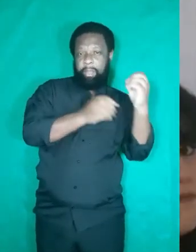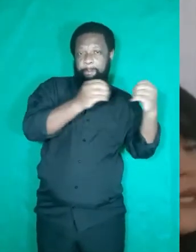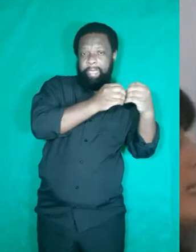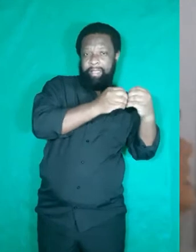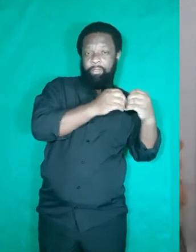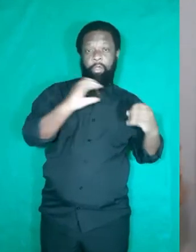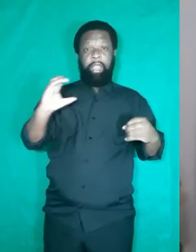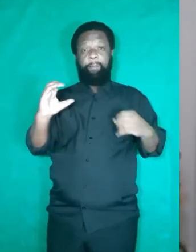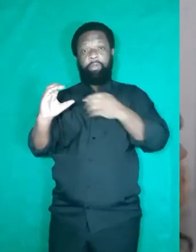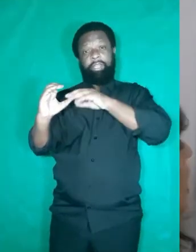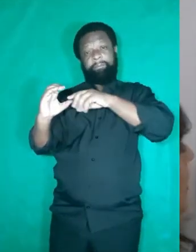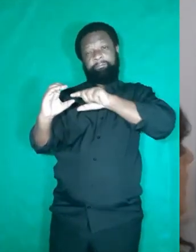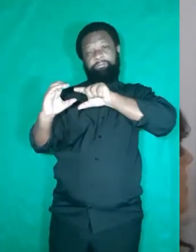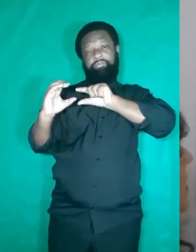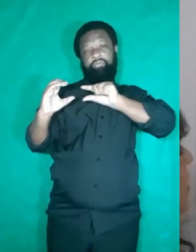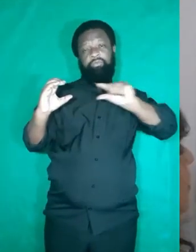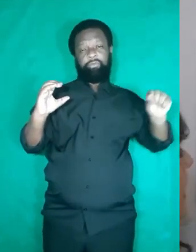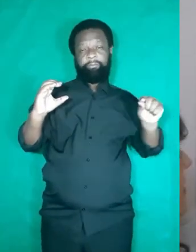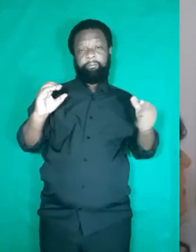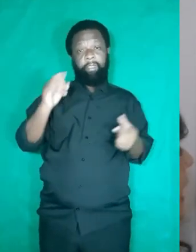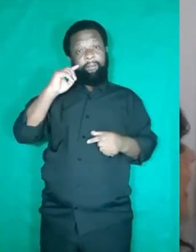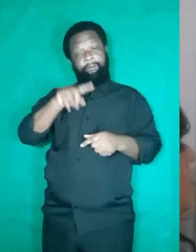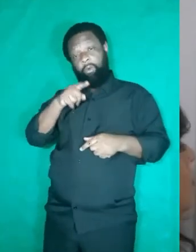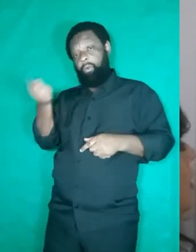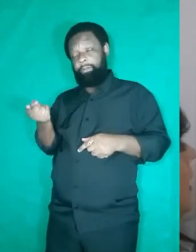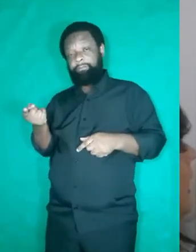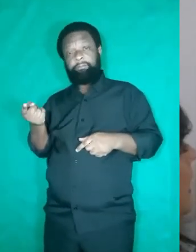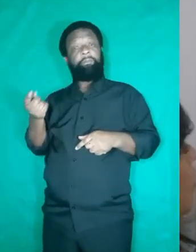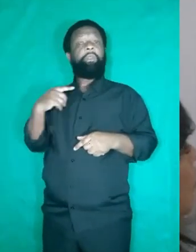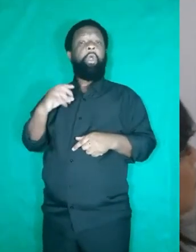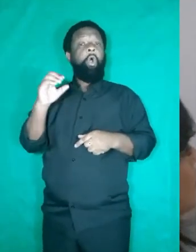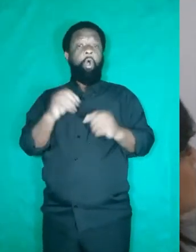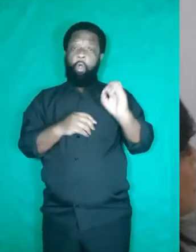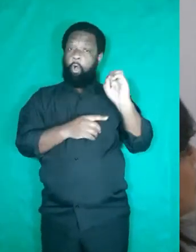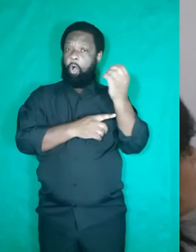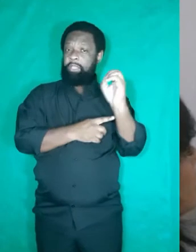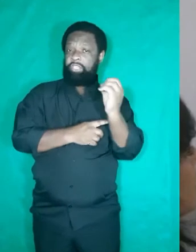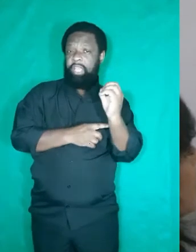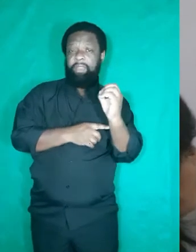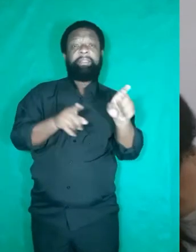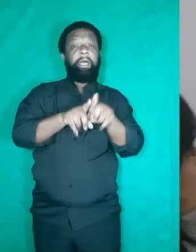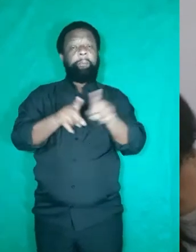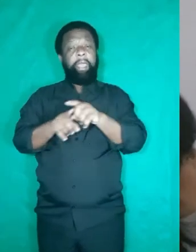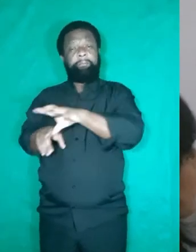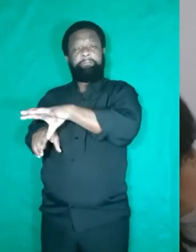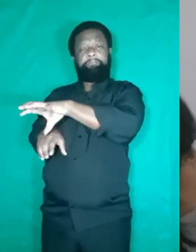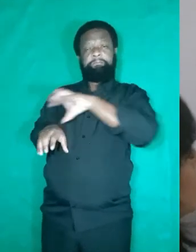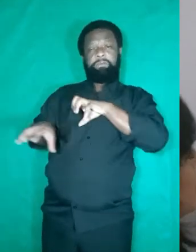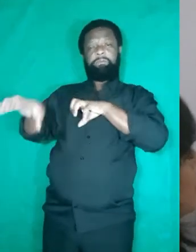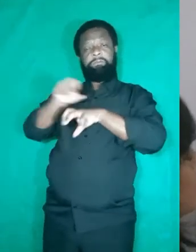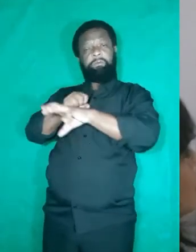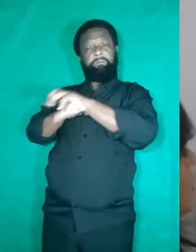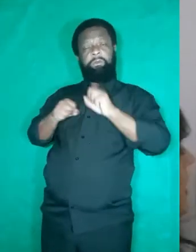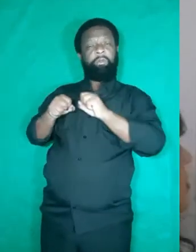carbono. Da mesma forma, analisando esse lado, o oxigênio ele também puxa os